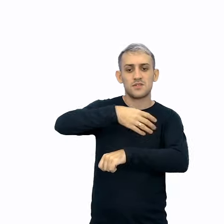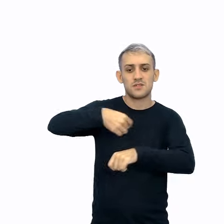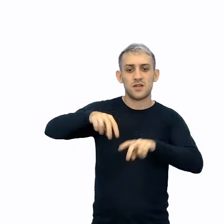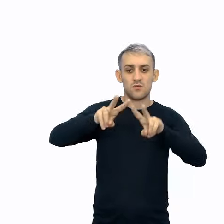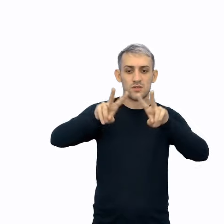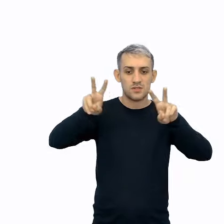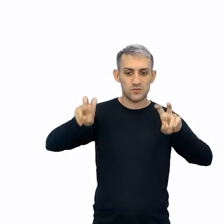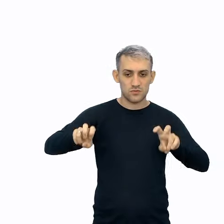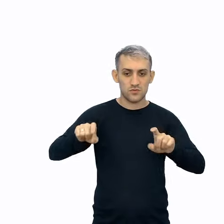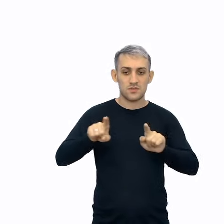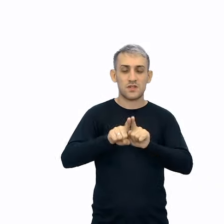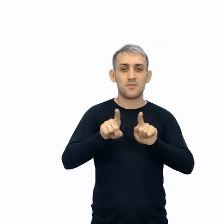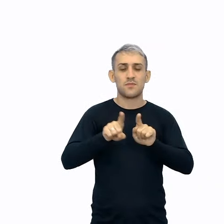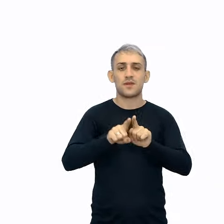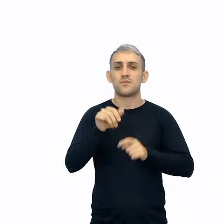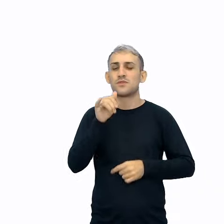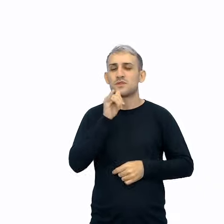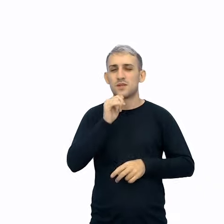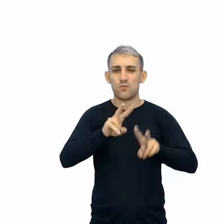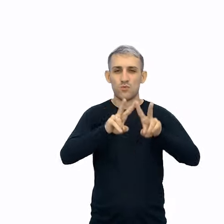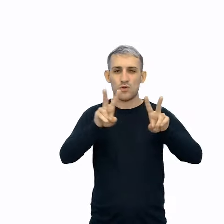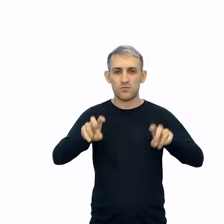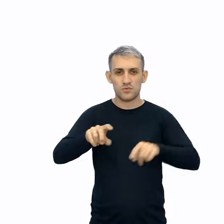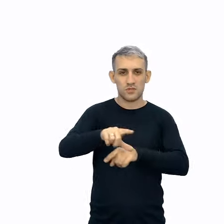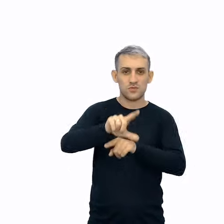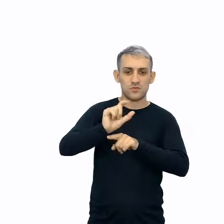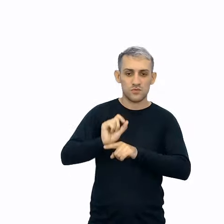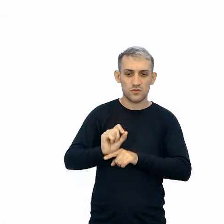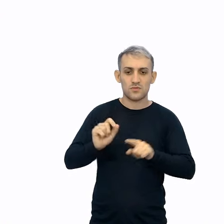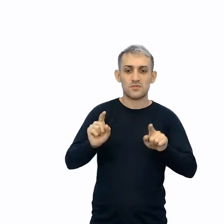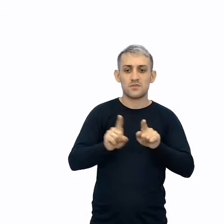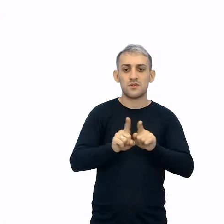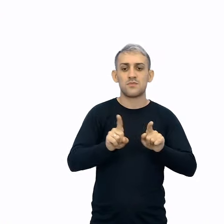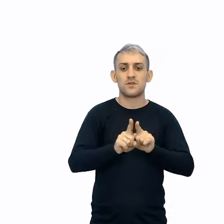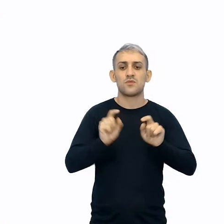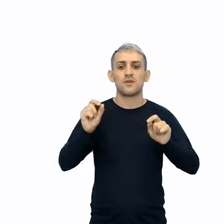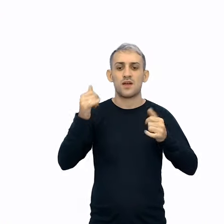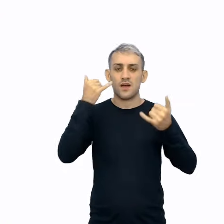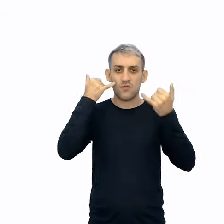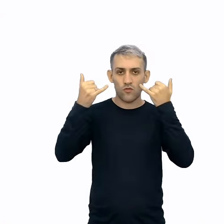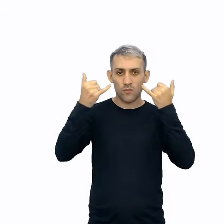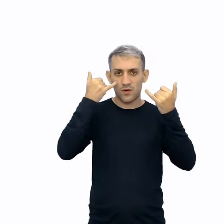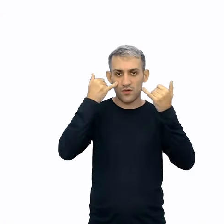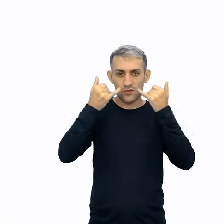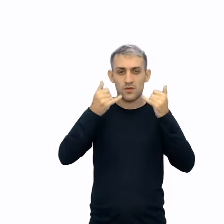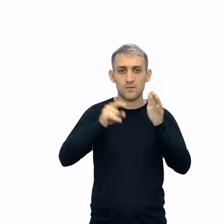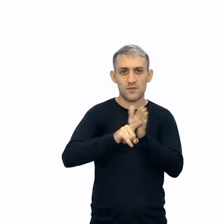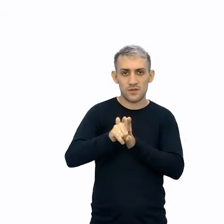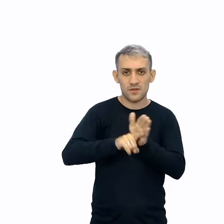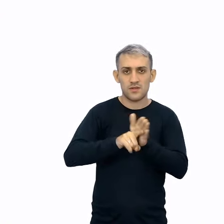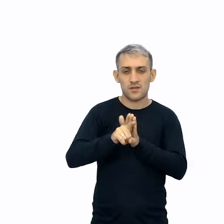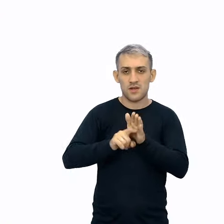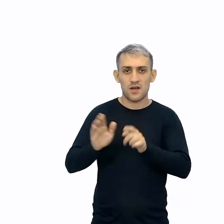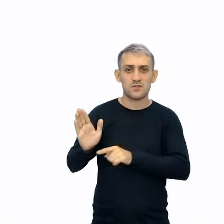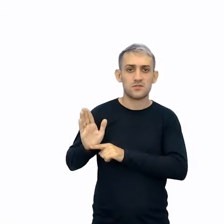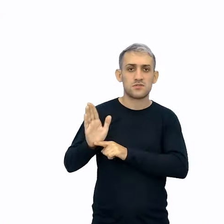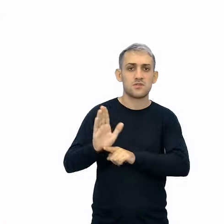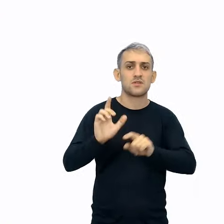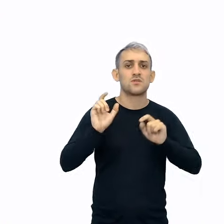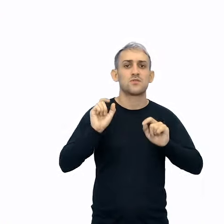em relação à temática selecionada, a pertinência das informações das pesquisas colaborando para o